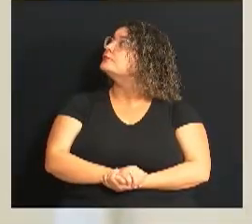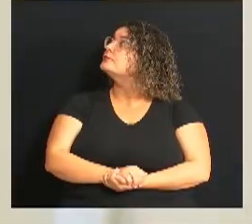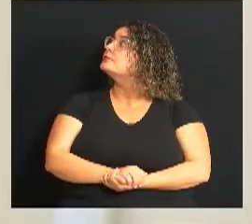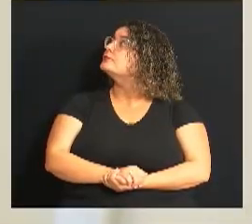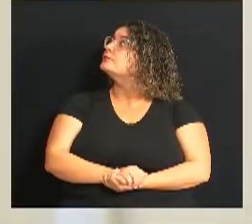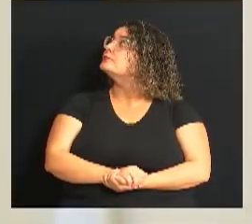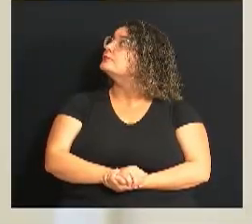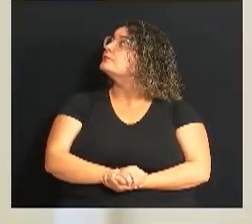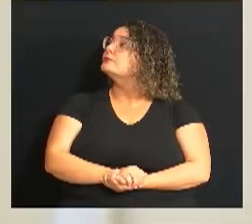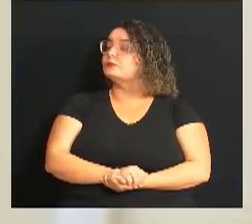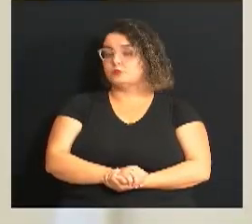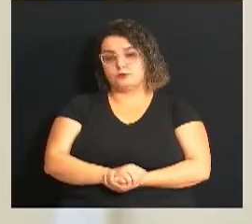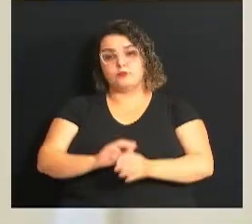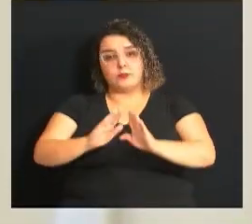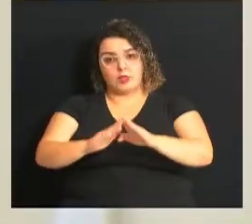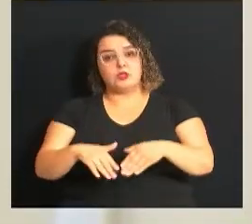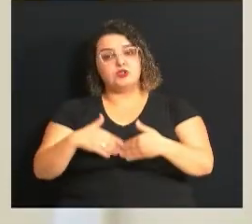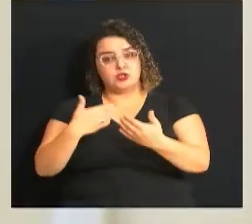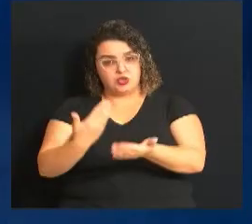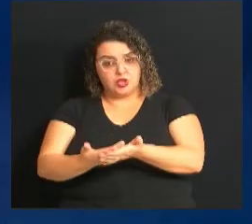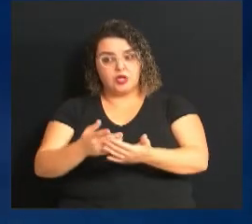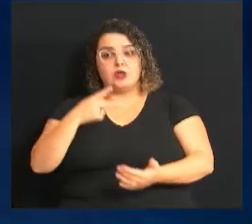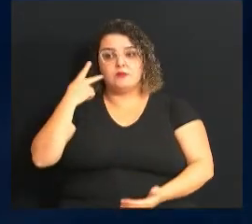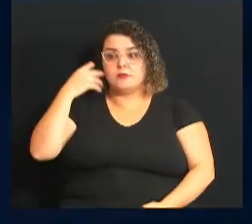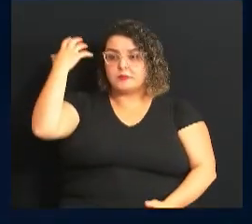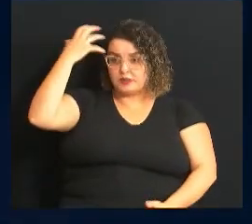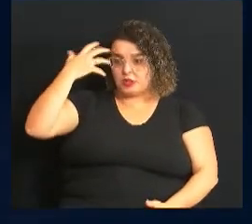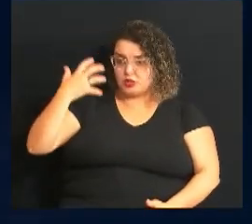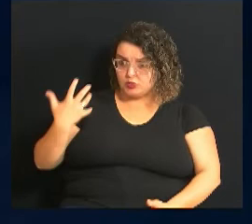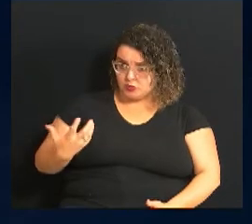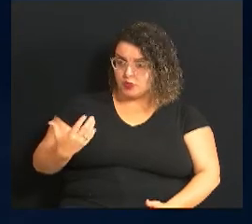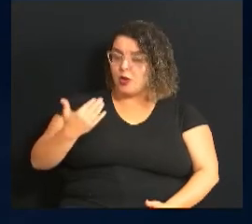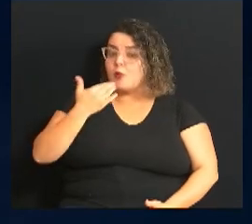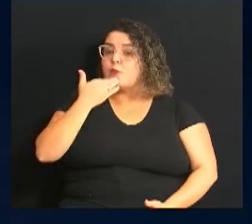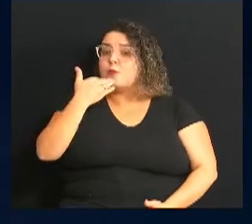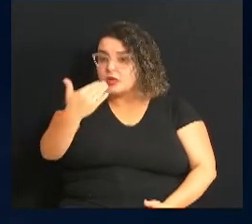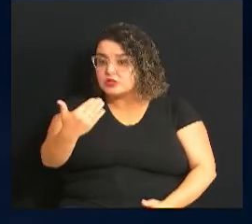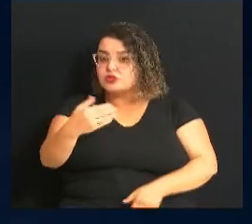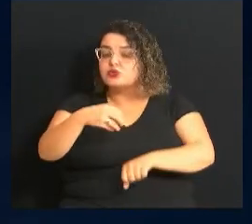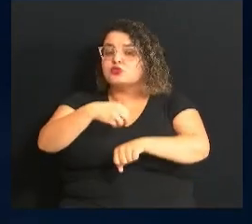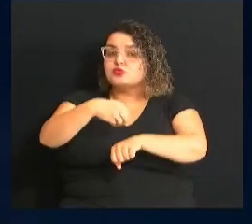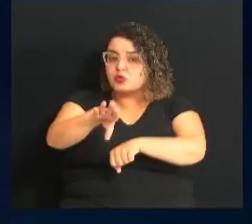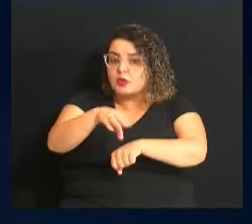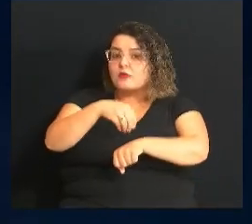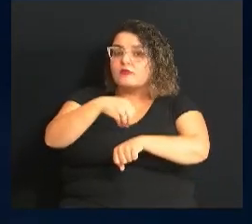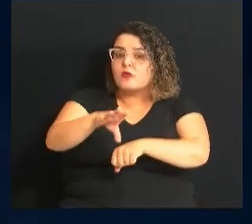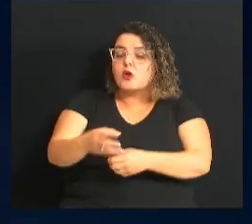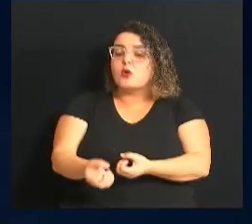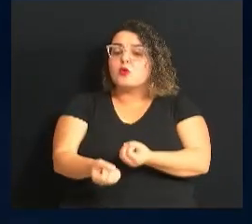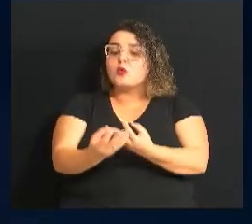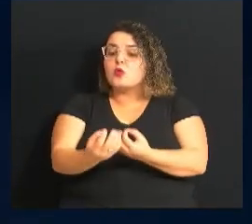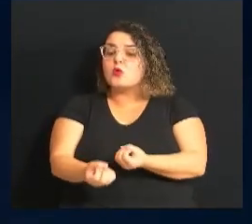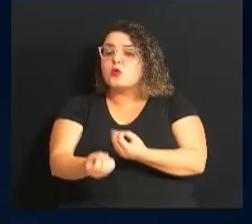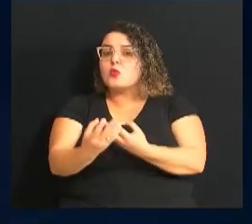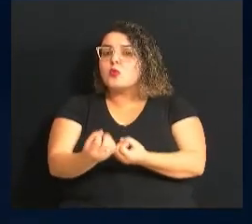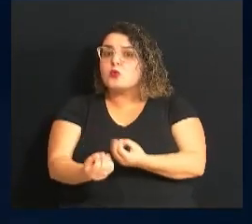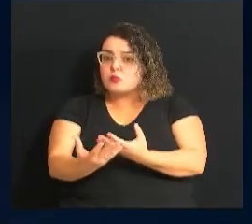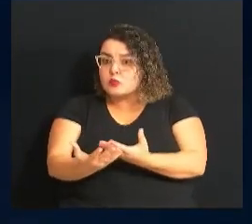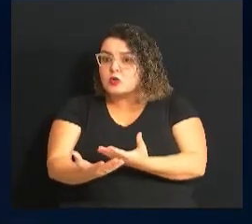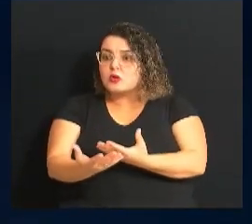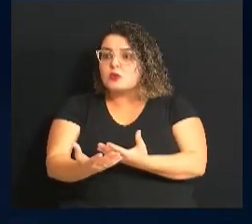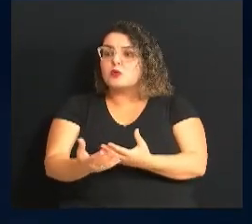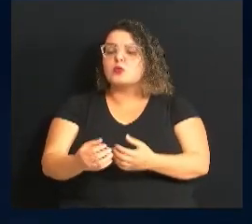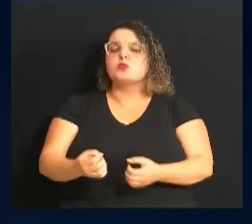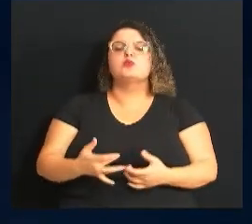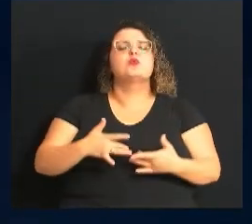Por meio de requerimento, a vereadora Guida Calisto está solicitando informações sobre o termo de doação, cessão